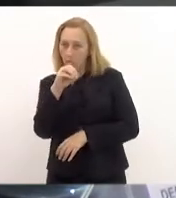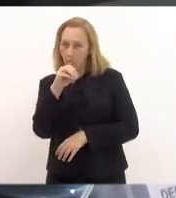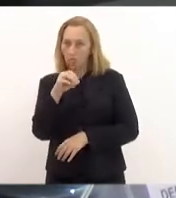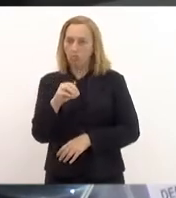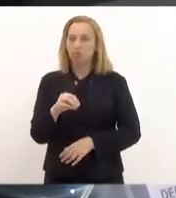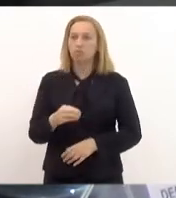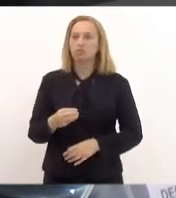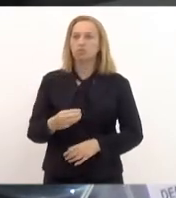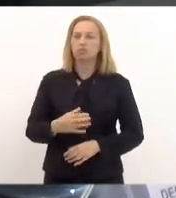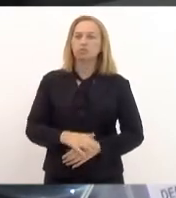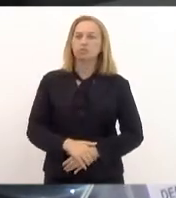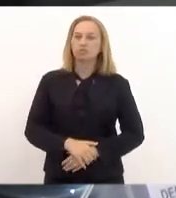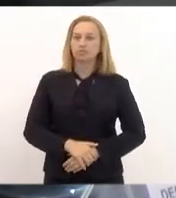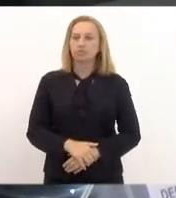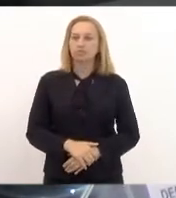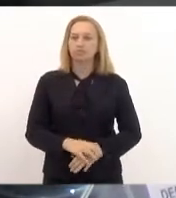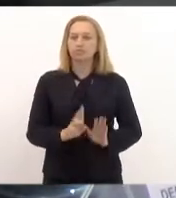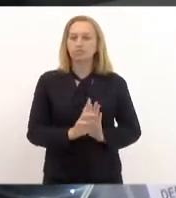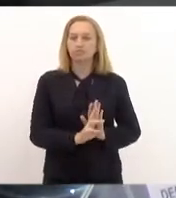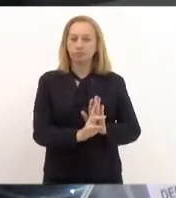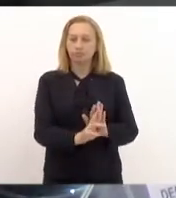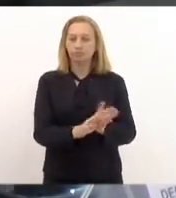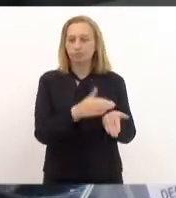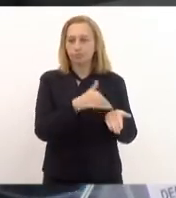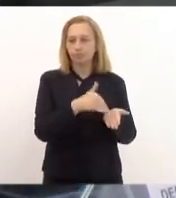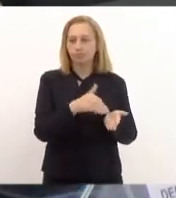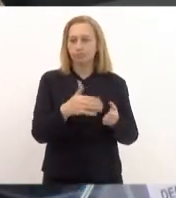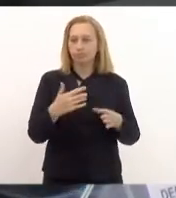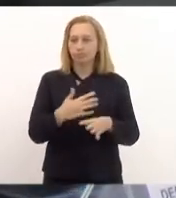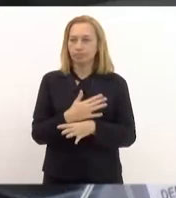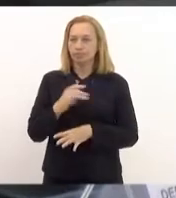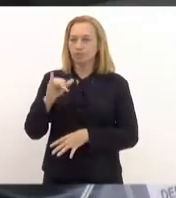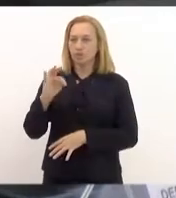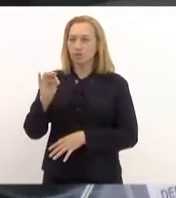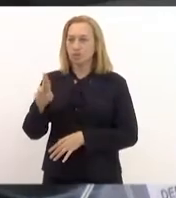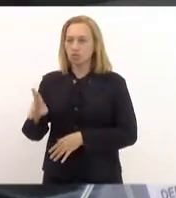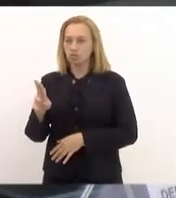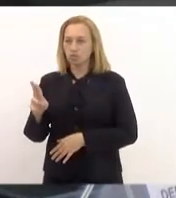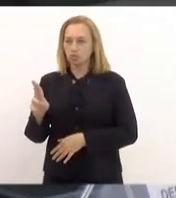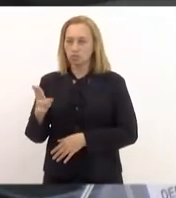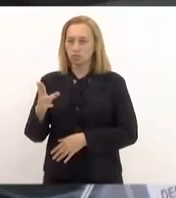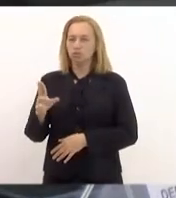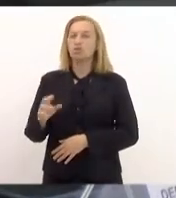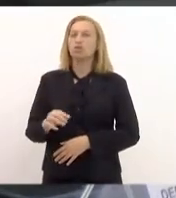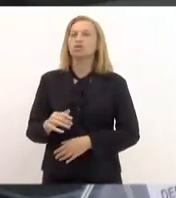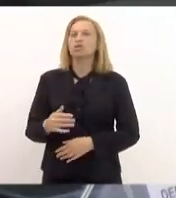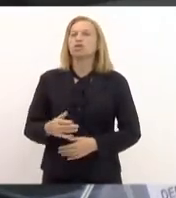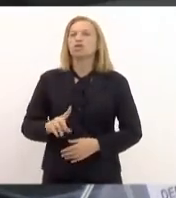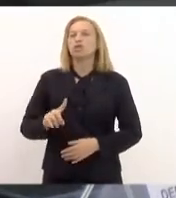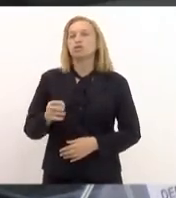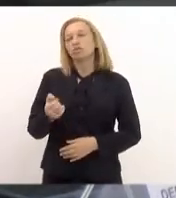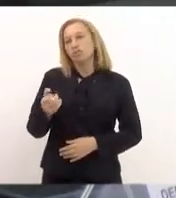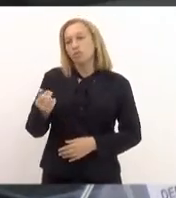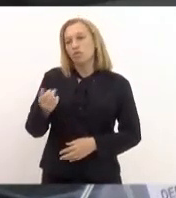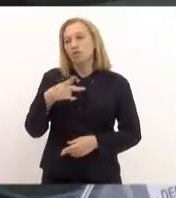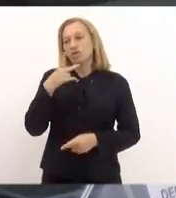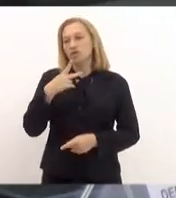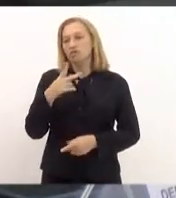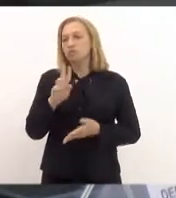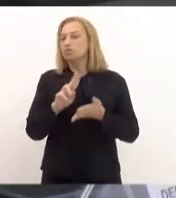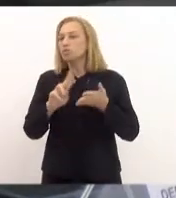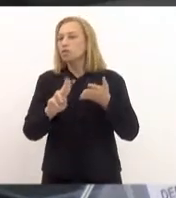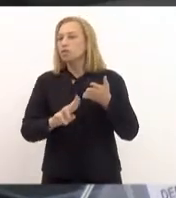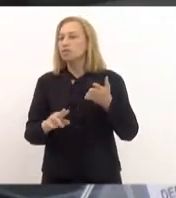portanto, representação da Secretaria de Urbanismo de Nova Iguaçu. E aos poucos a gente vai registrando outras